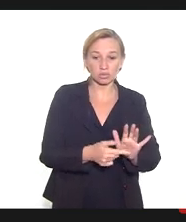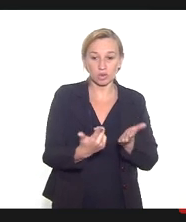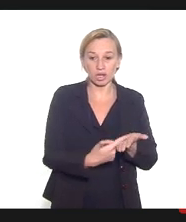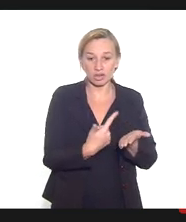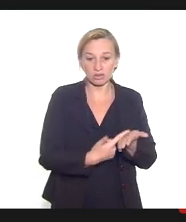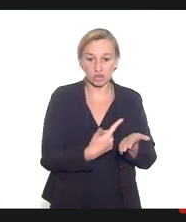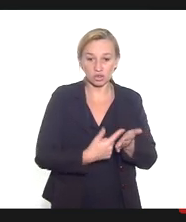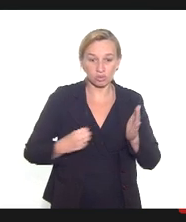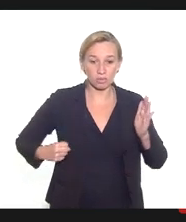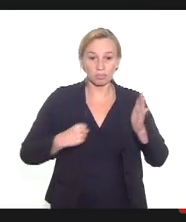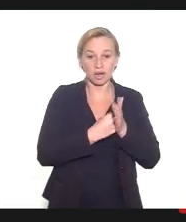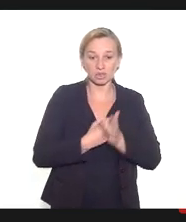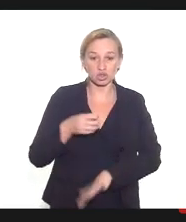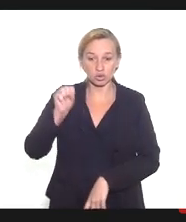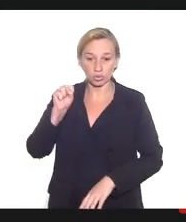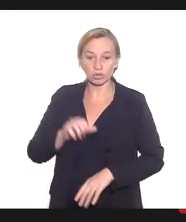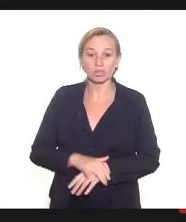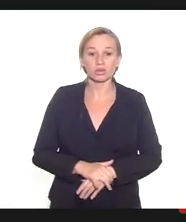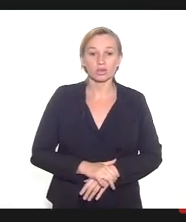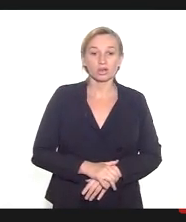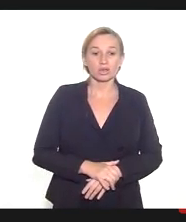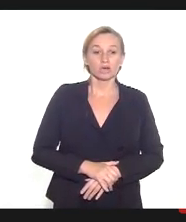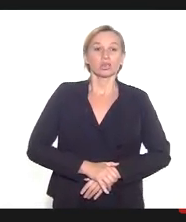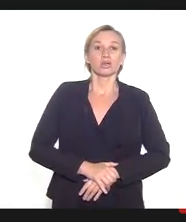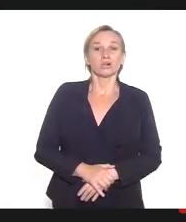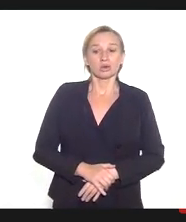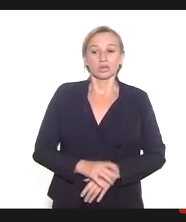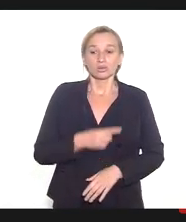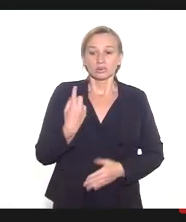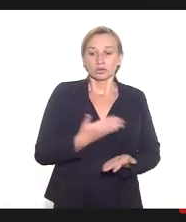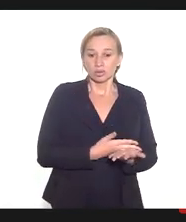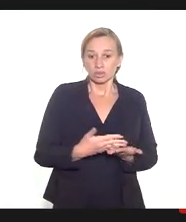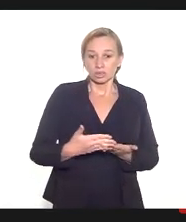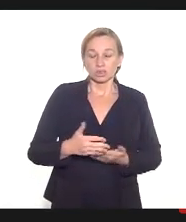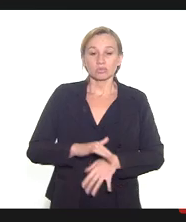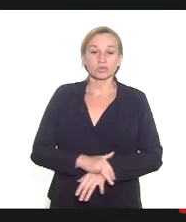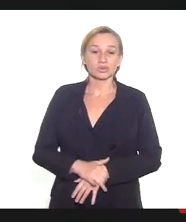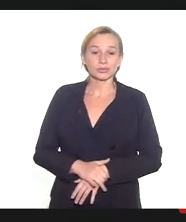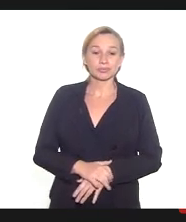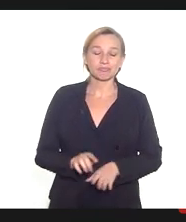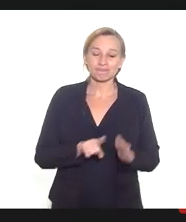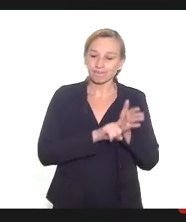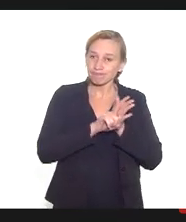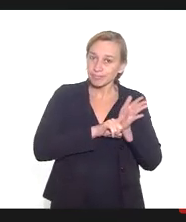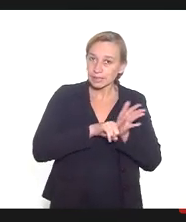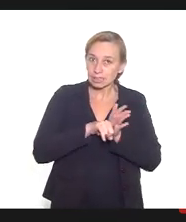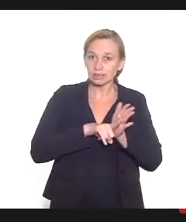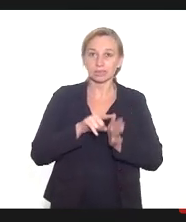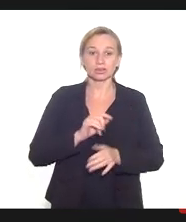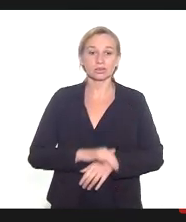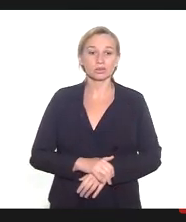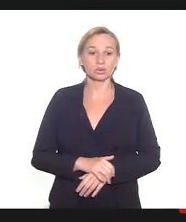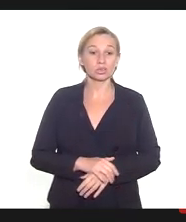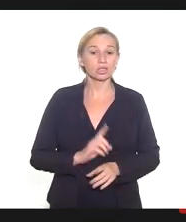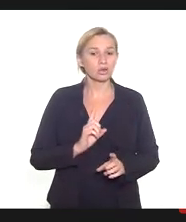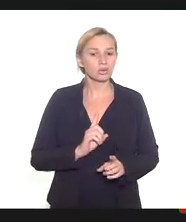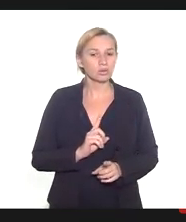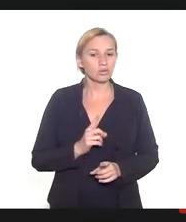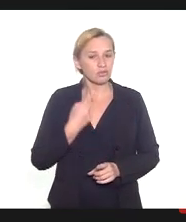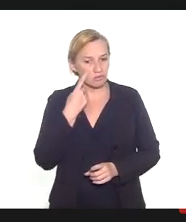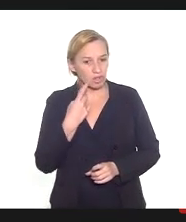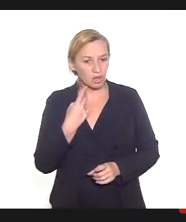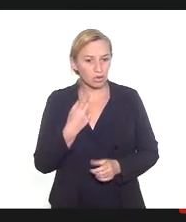fator de impacto de 8 bom e quando a gente começa a analisar e descobri